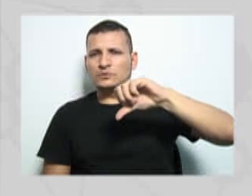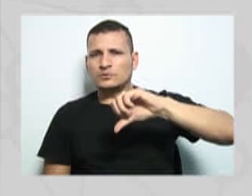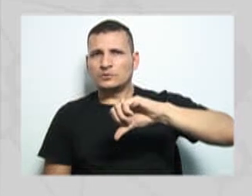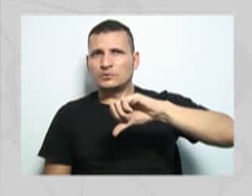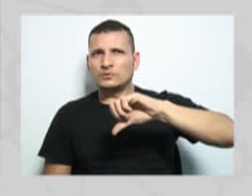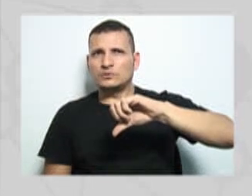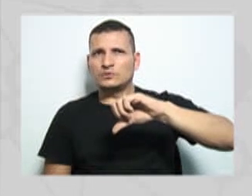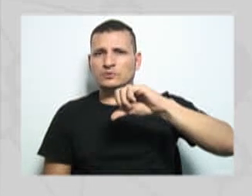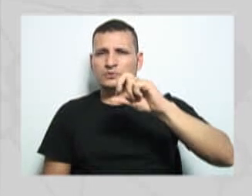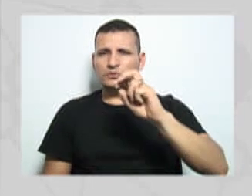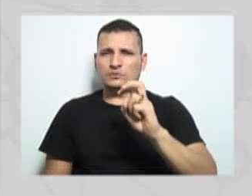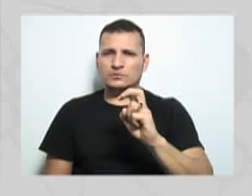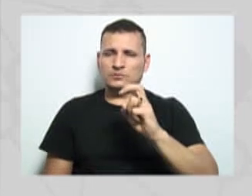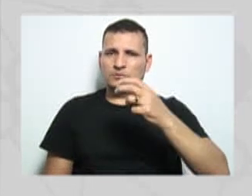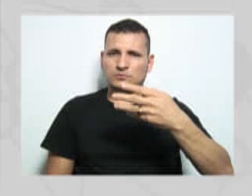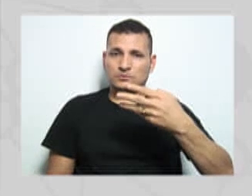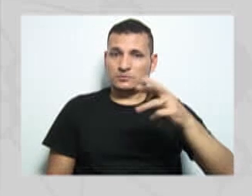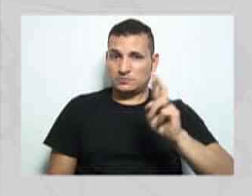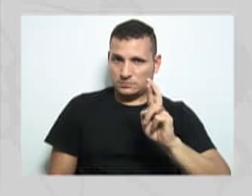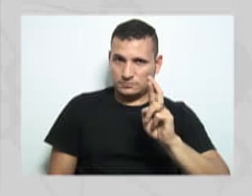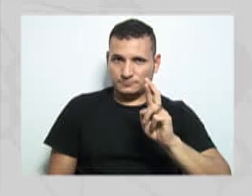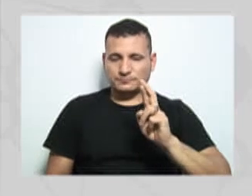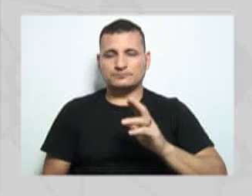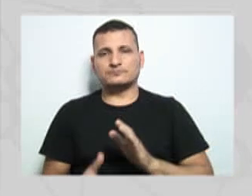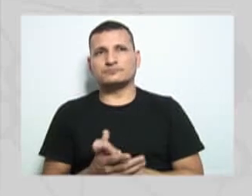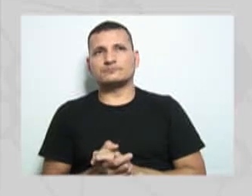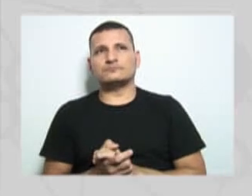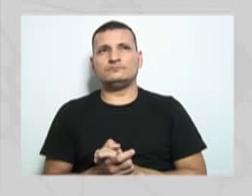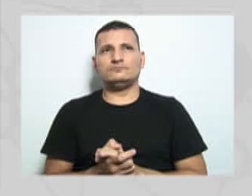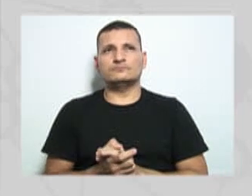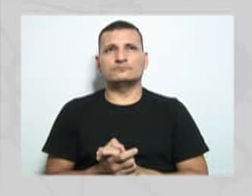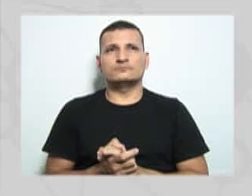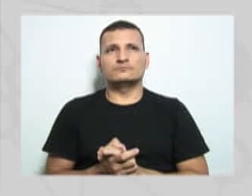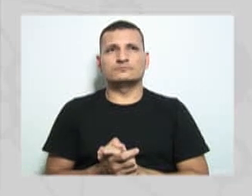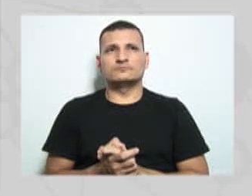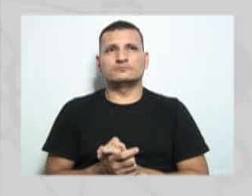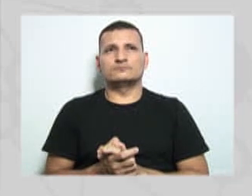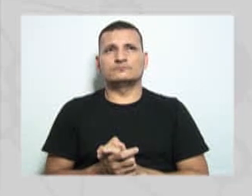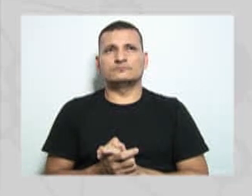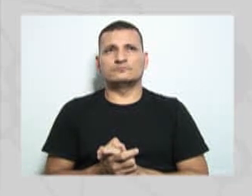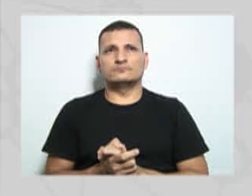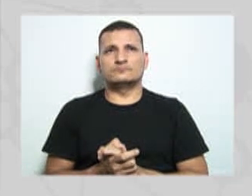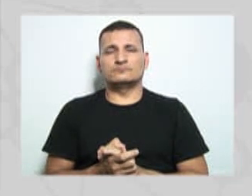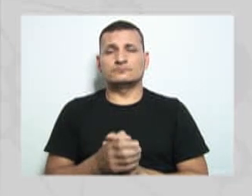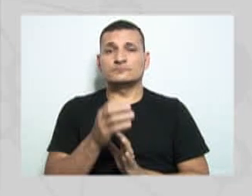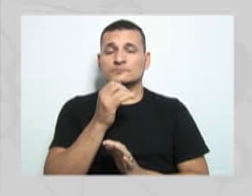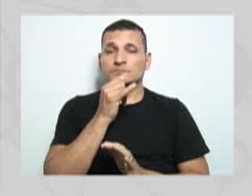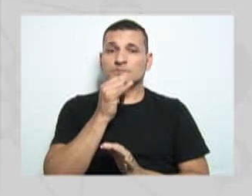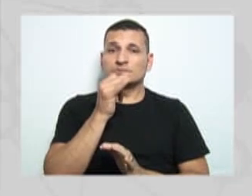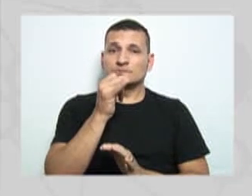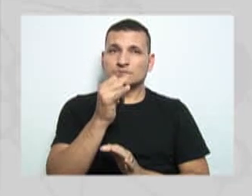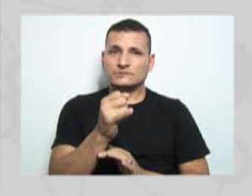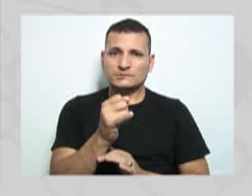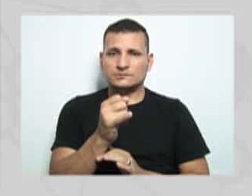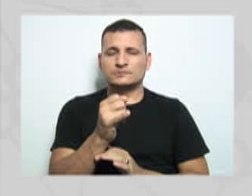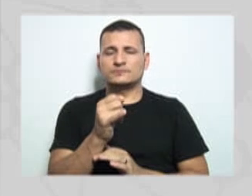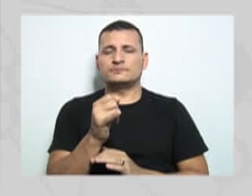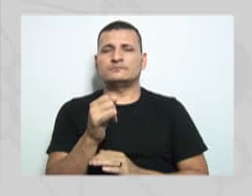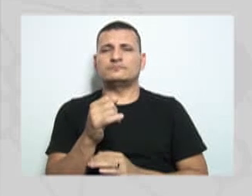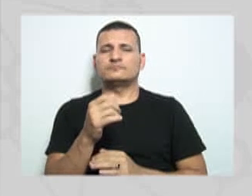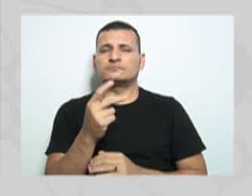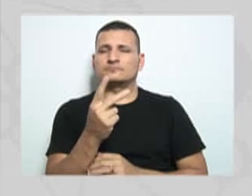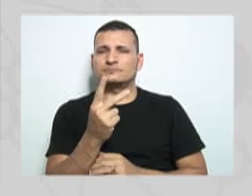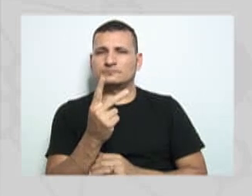954. Se a soma do respectivo capital integralizado e fundos não